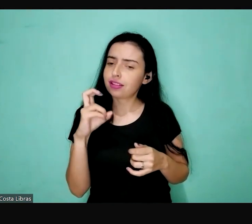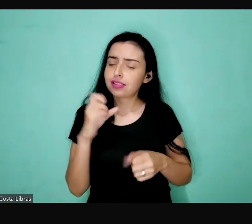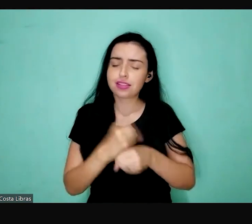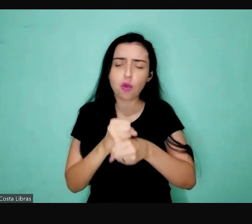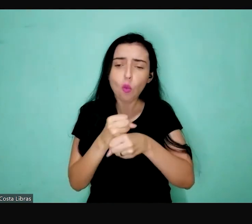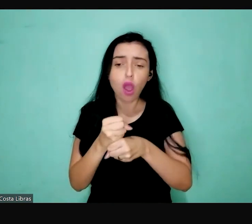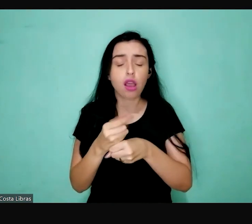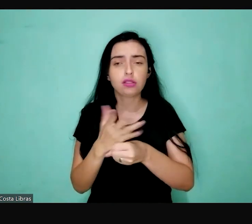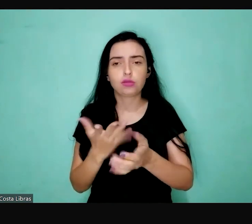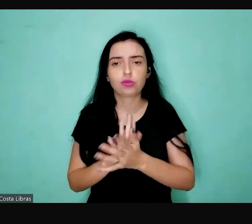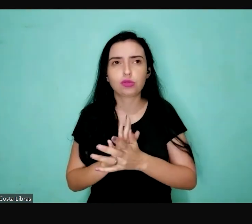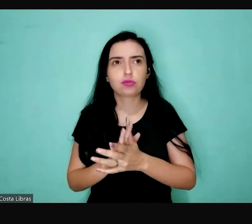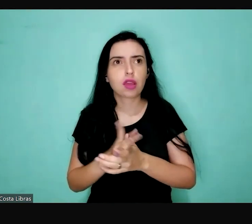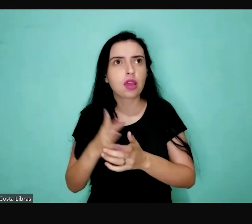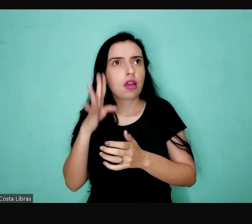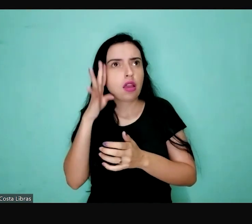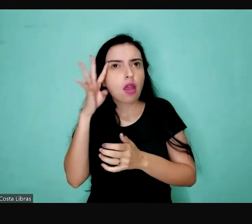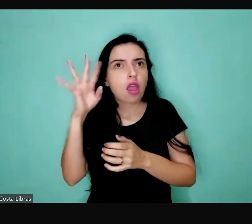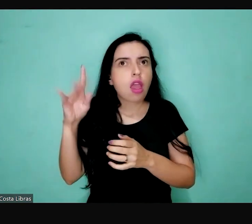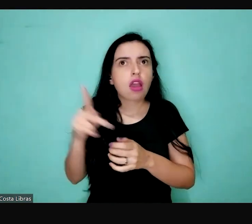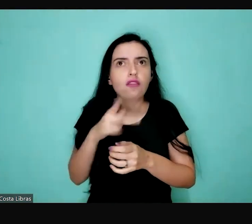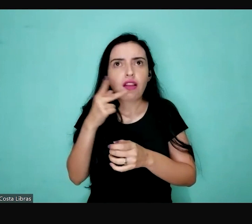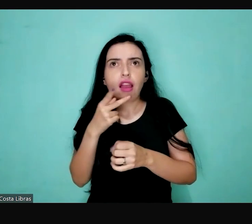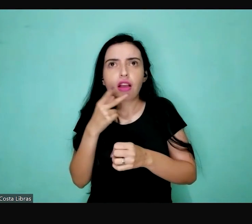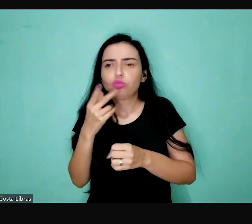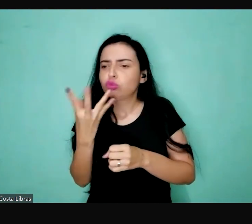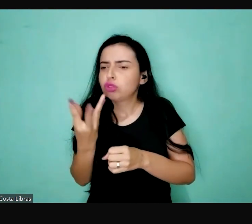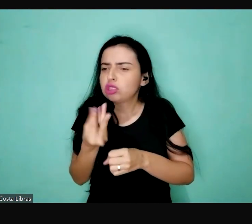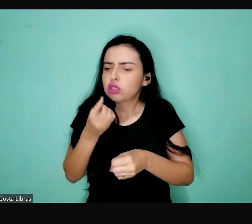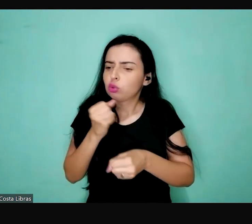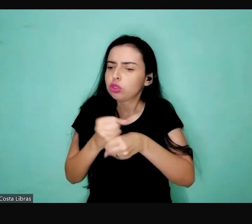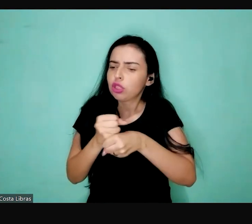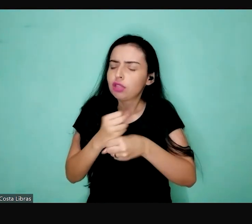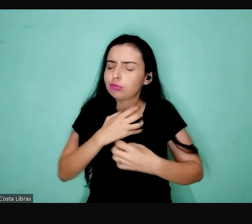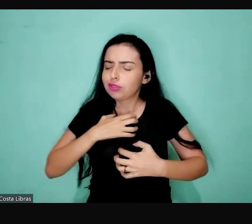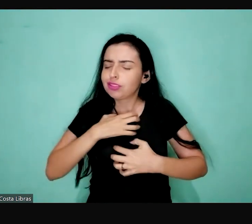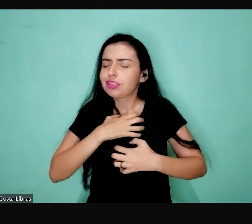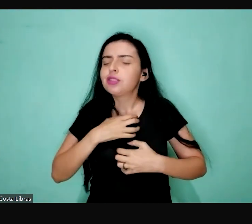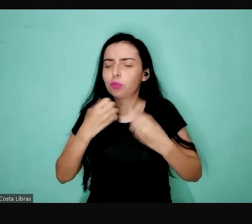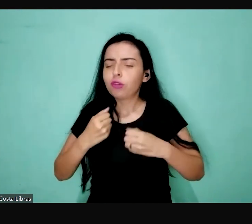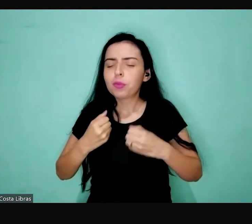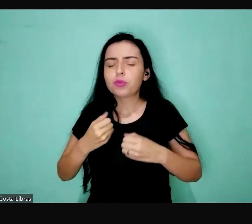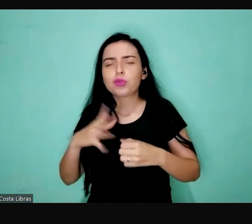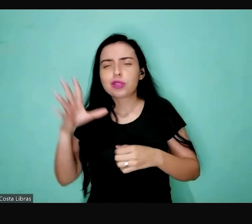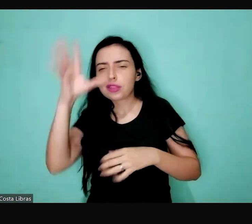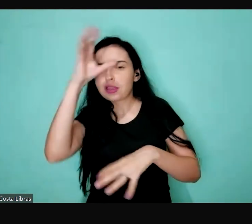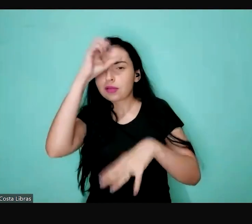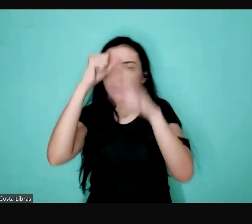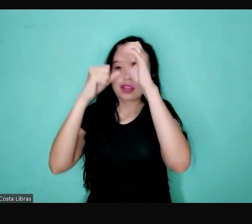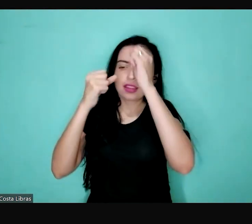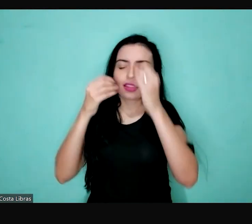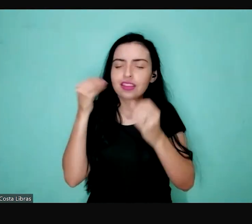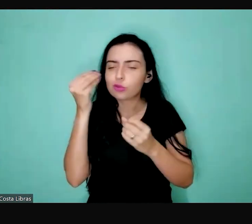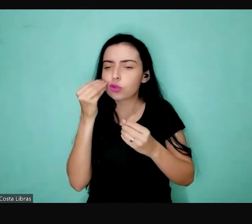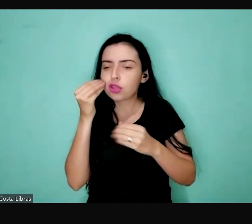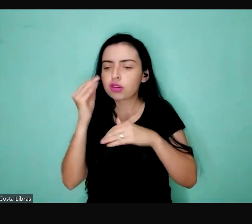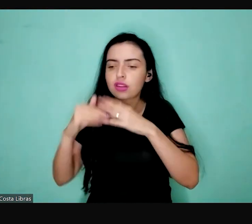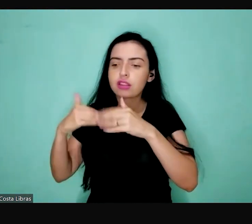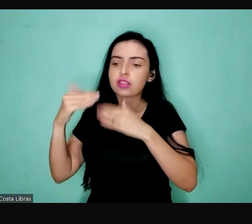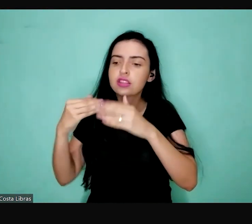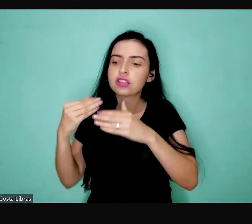esplendorosamente gigantesca e que nos traz assim a sensação de que vamos aproveitar muito dessa